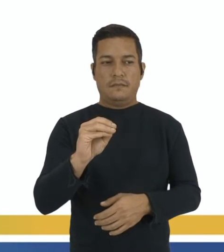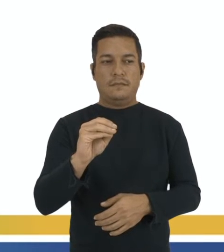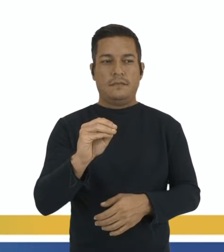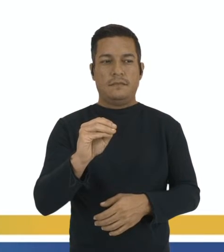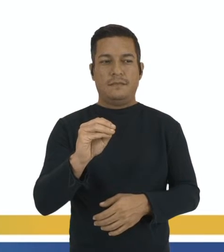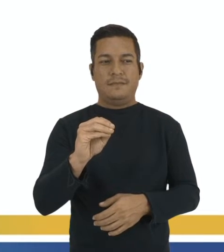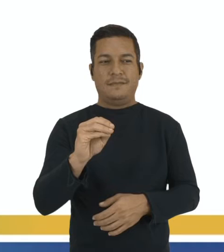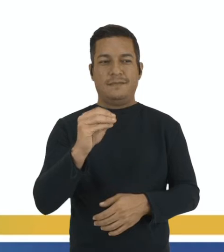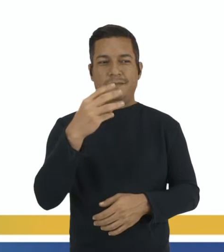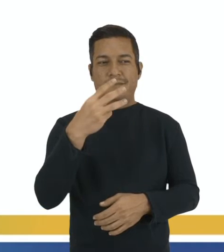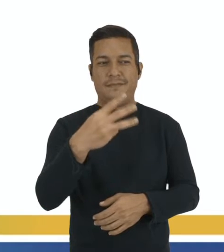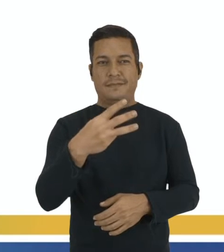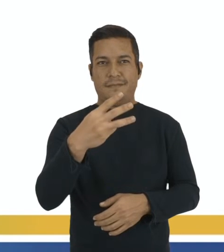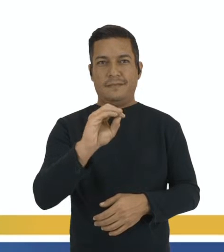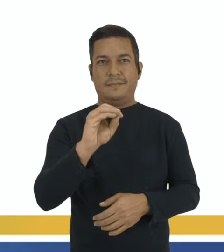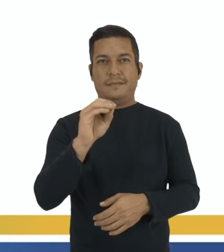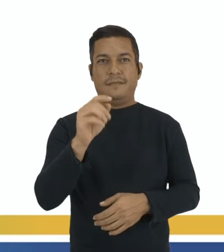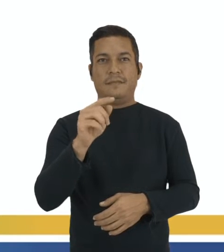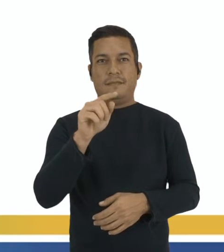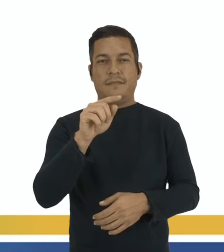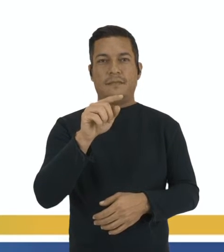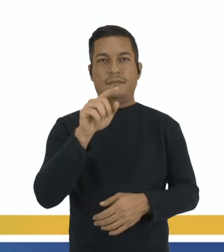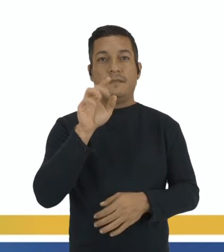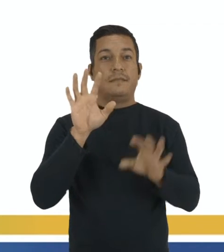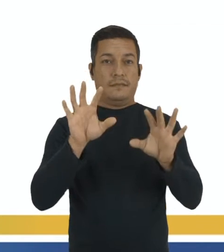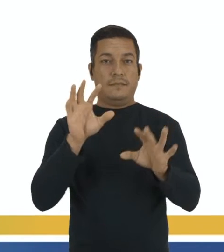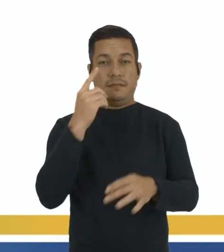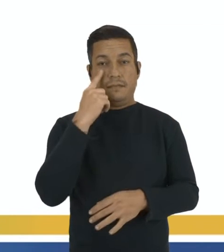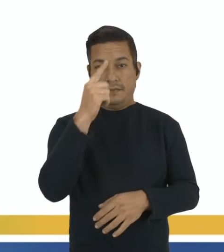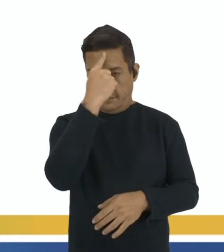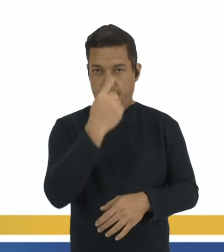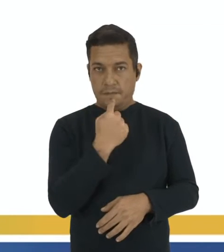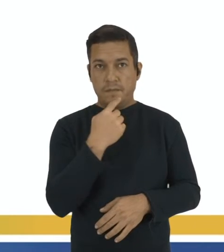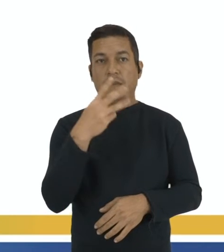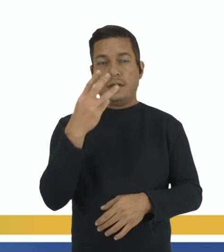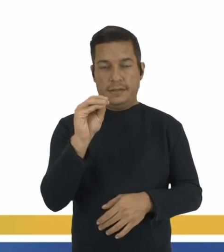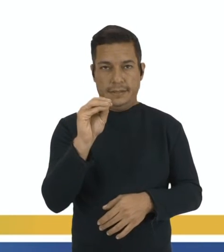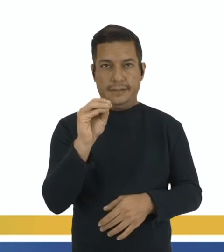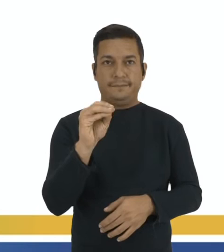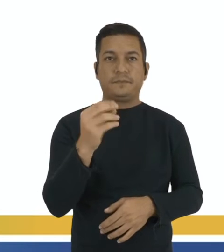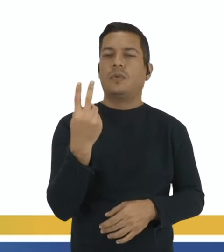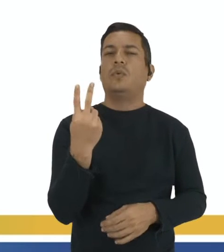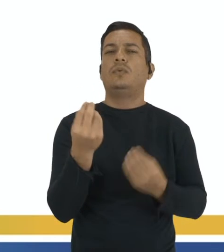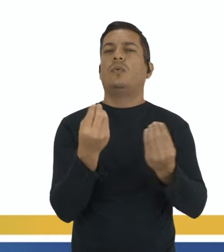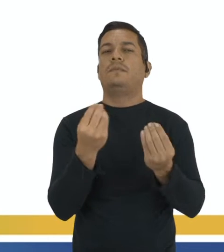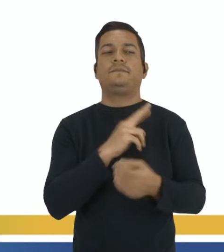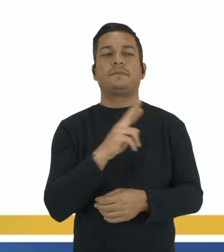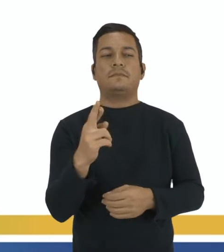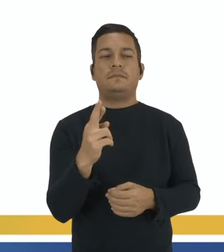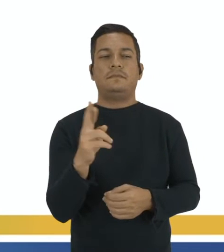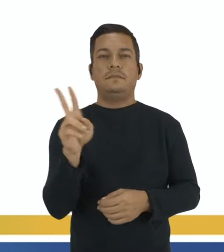seria 3 calcanhares. 10 mais 10 mais 10. 30. E o 2, como é que seria o 2?